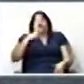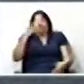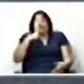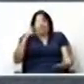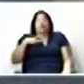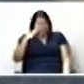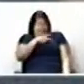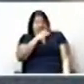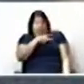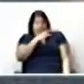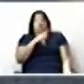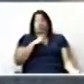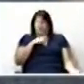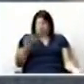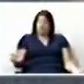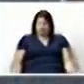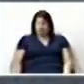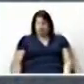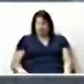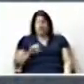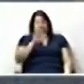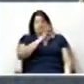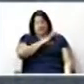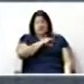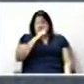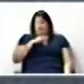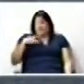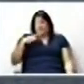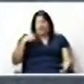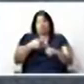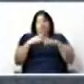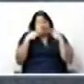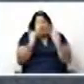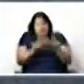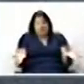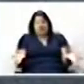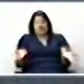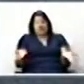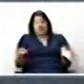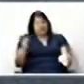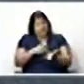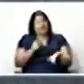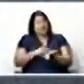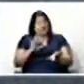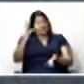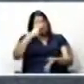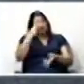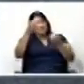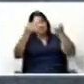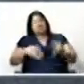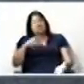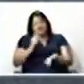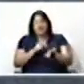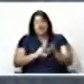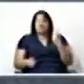ele tem medo de enfrentar, isso é uma situação dessa, não é medo, é receio da própria família. Então é uma realidade que a Vossa Excelência coloca,